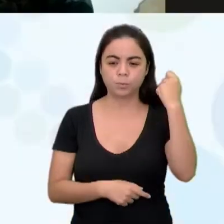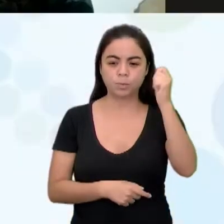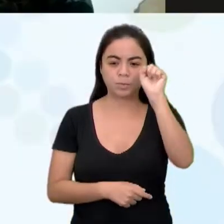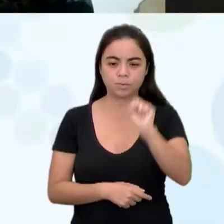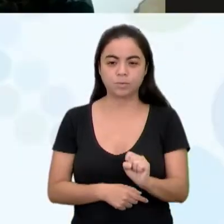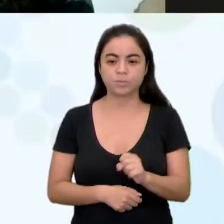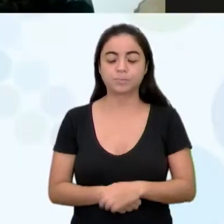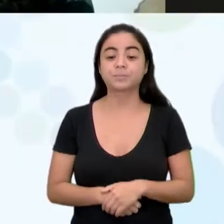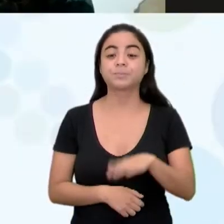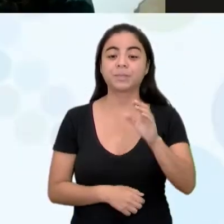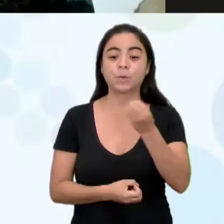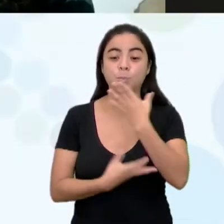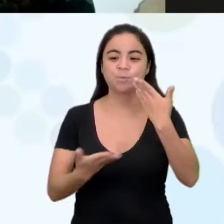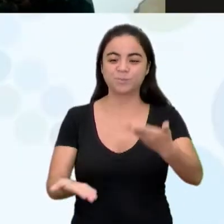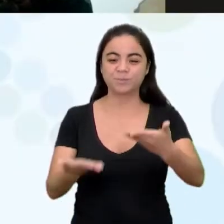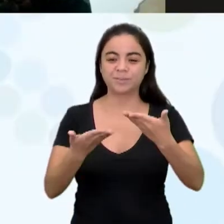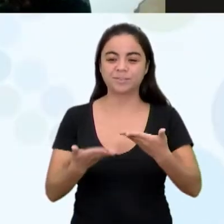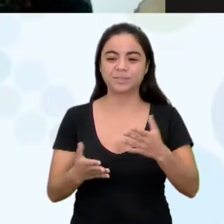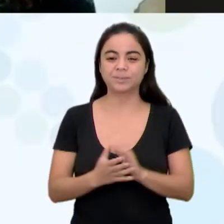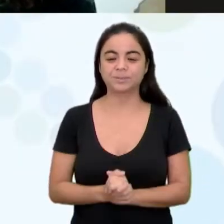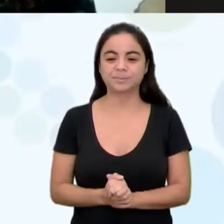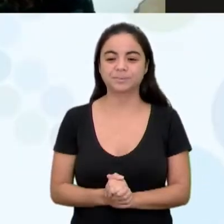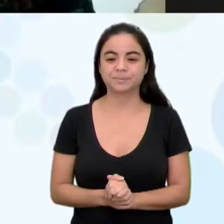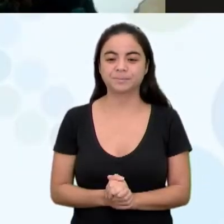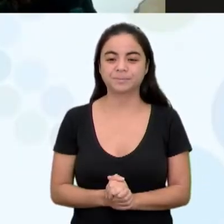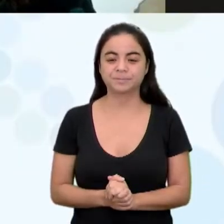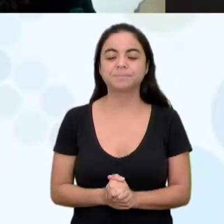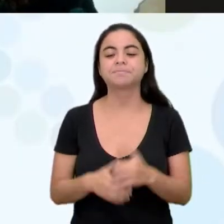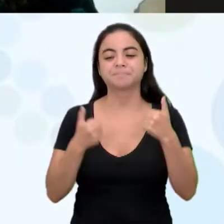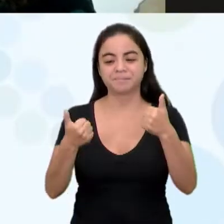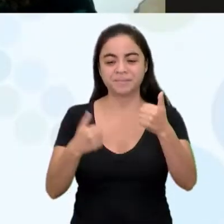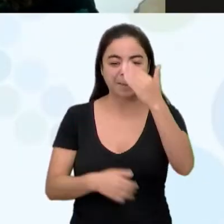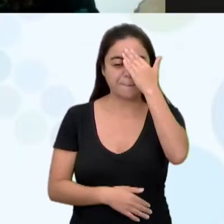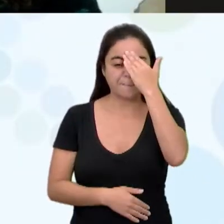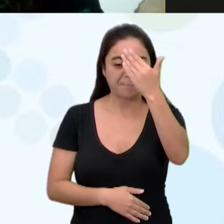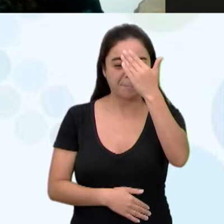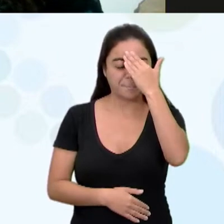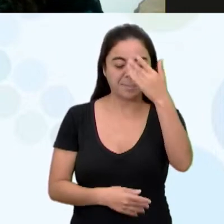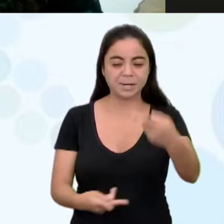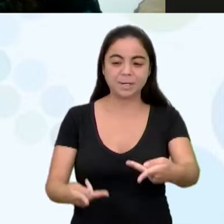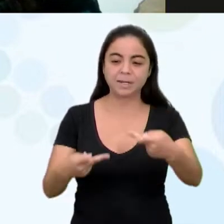Gabriel? Seja bem-vindo. É isso mesmo, obrigado pelo